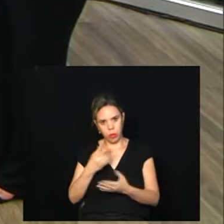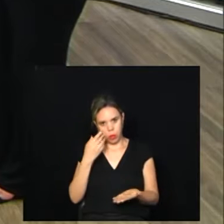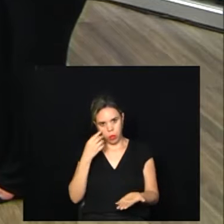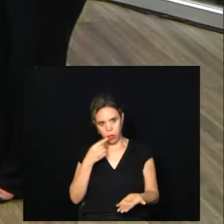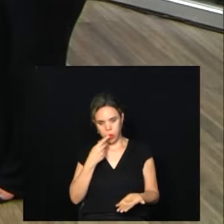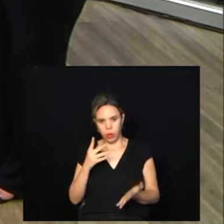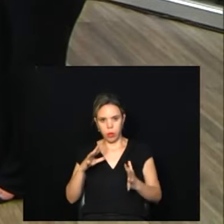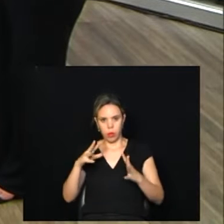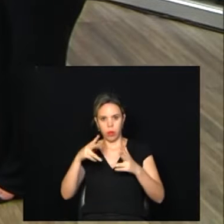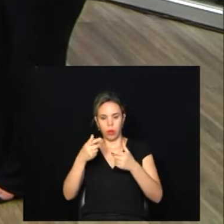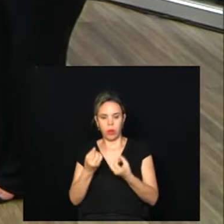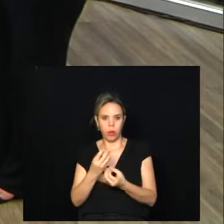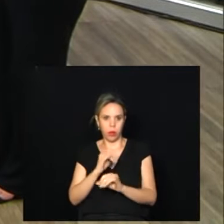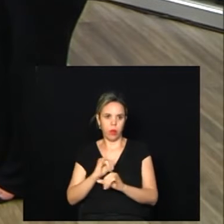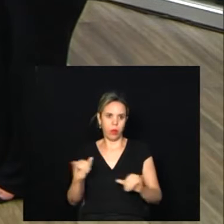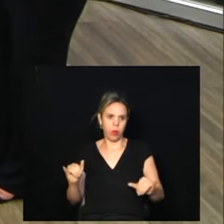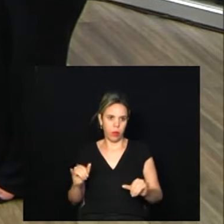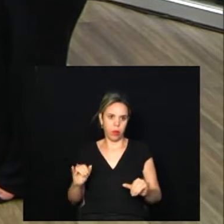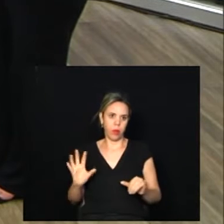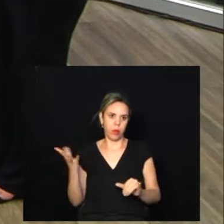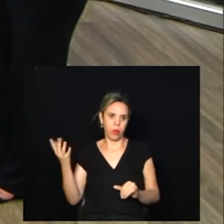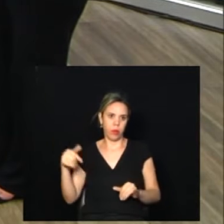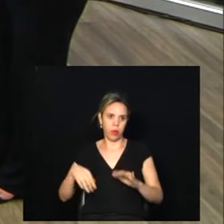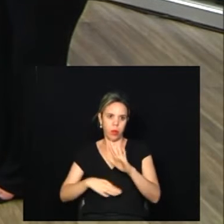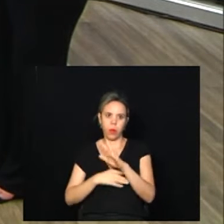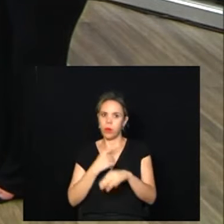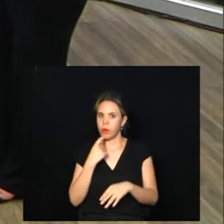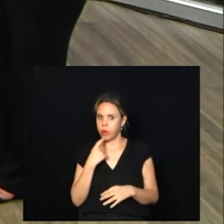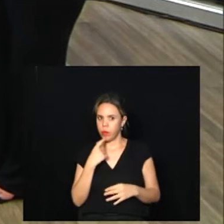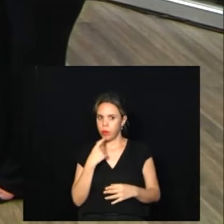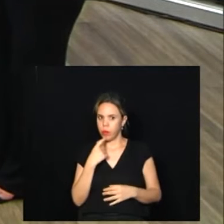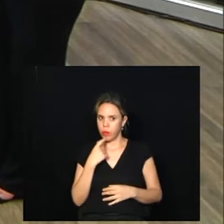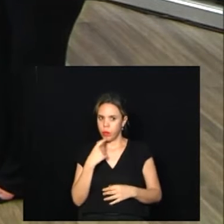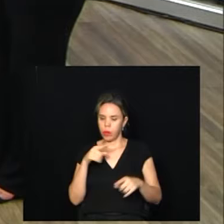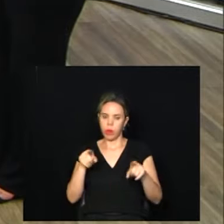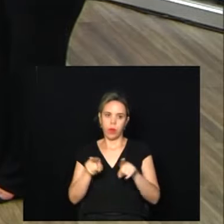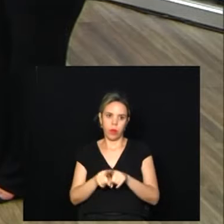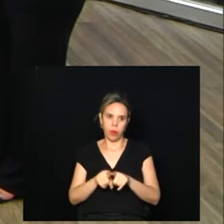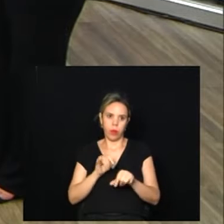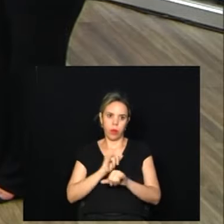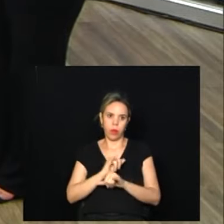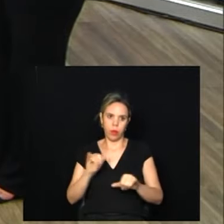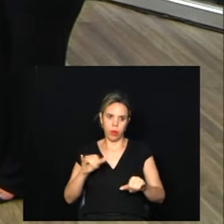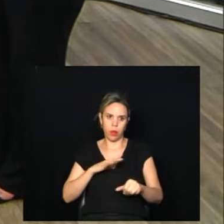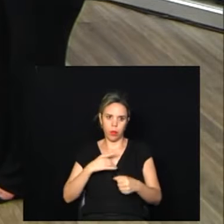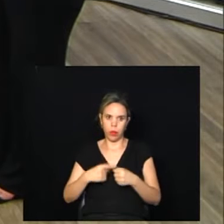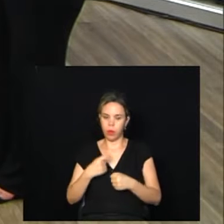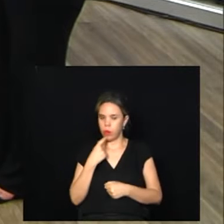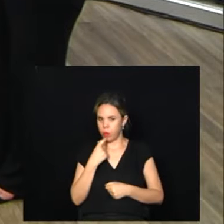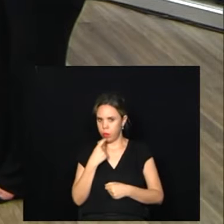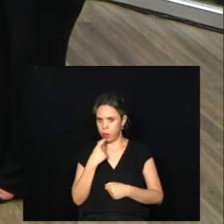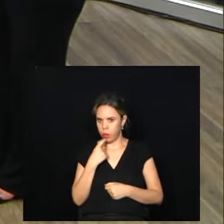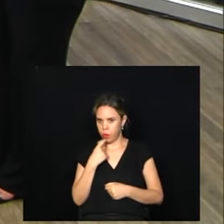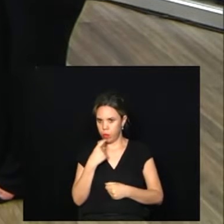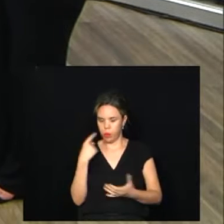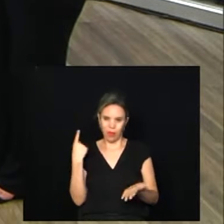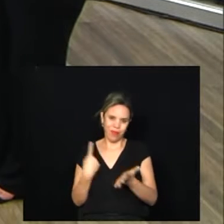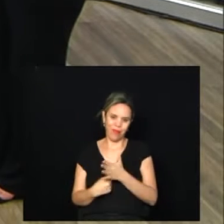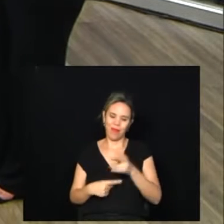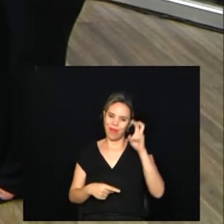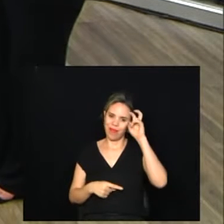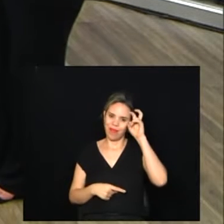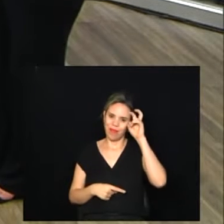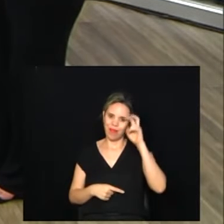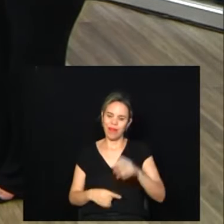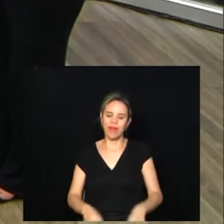então, todas as informações do que acontece aqui na Câmara de Campinas e também com as notícias da metrópole de Campinas. Combinado até quinta.